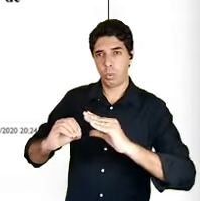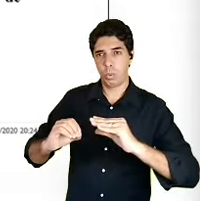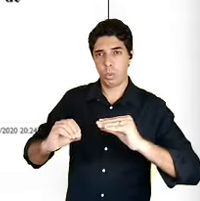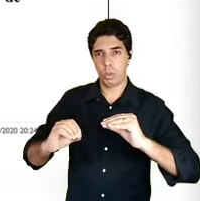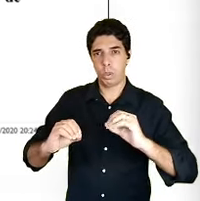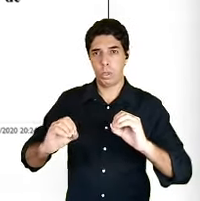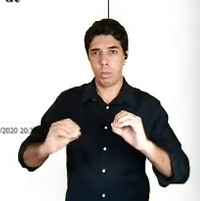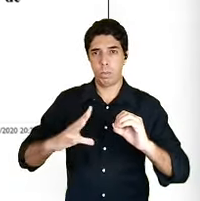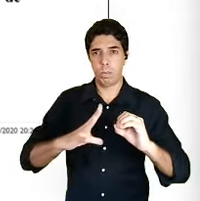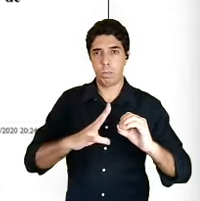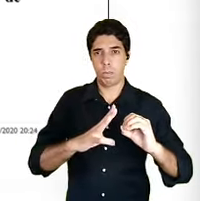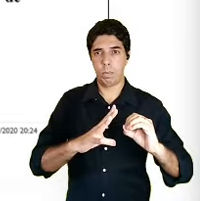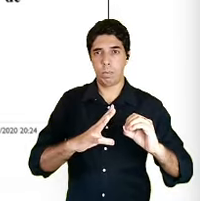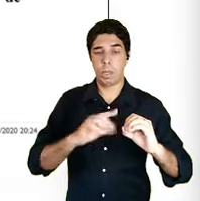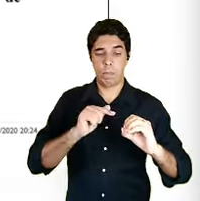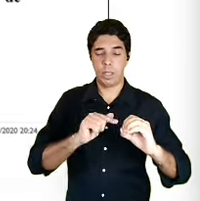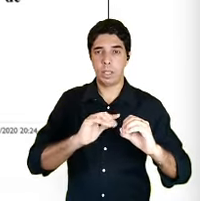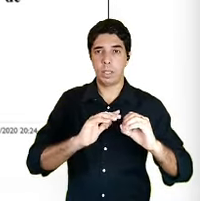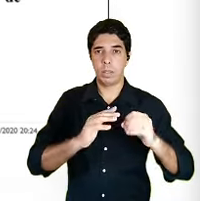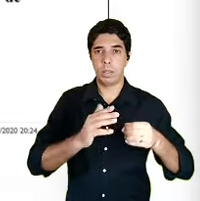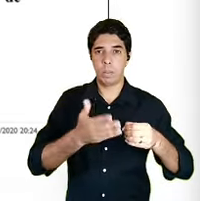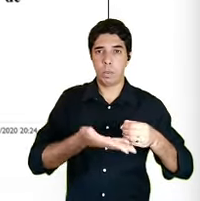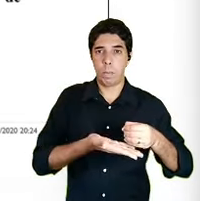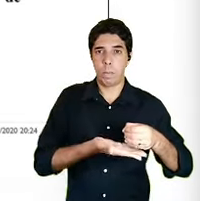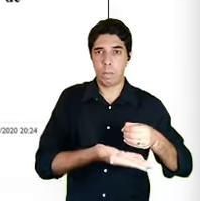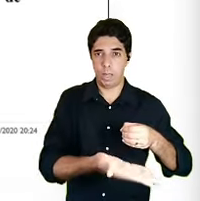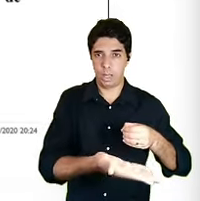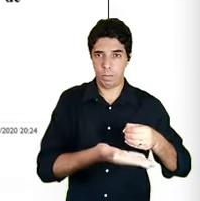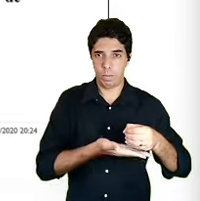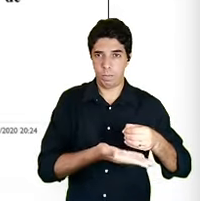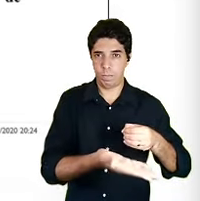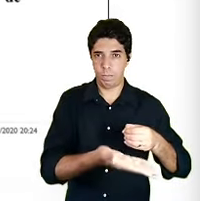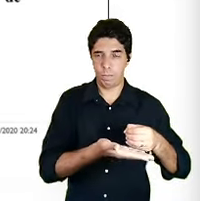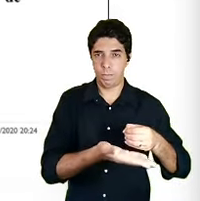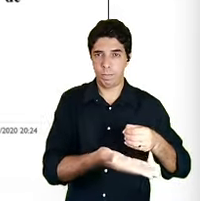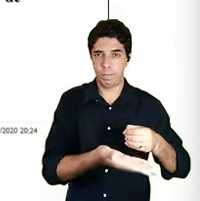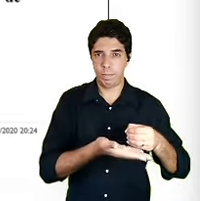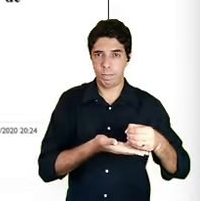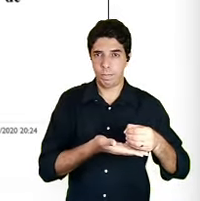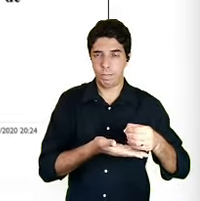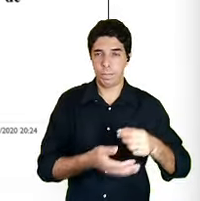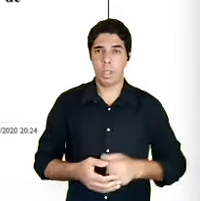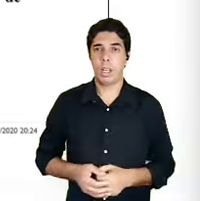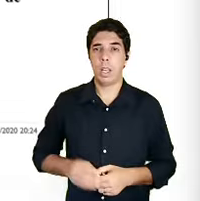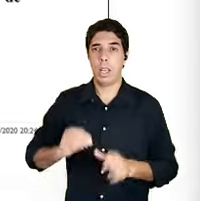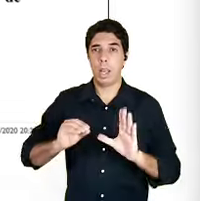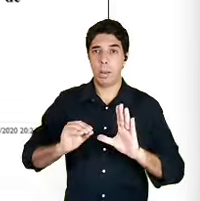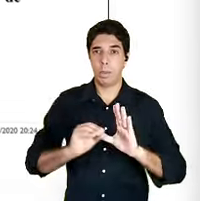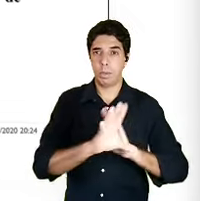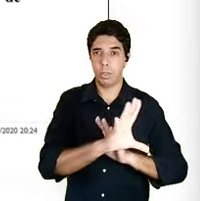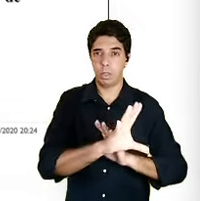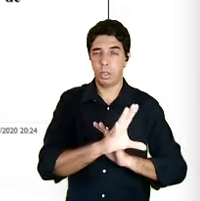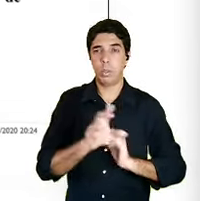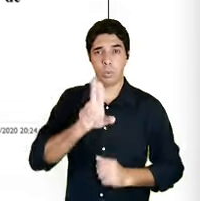feita por sua projeção em um plano. Assim, as projeções elas são usadas para